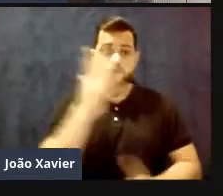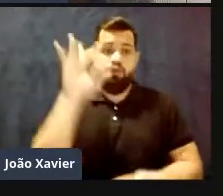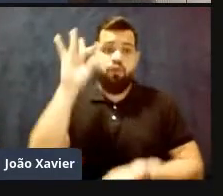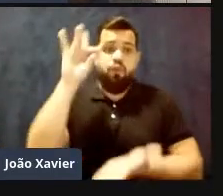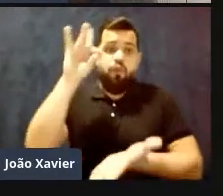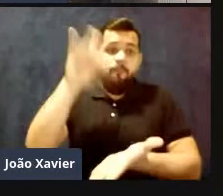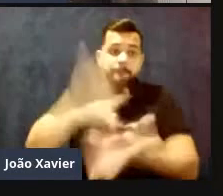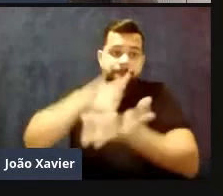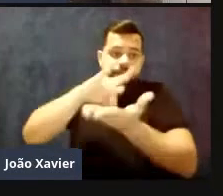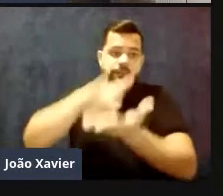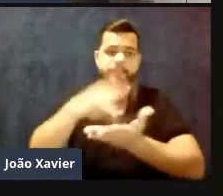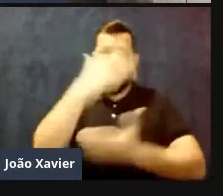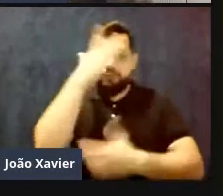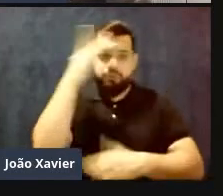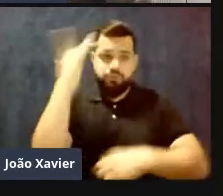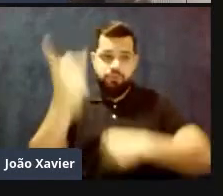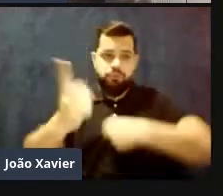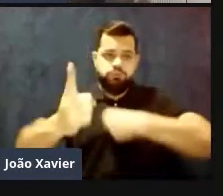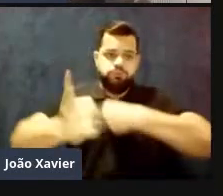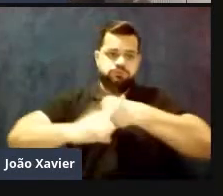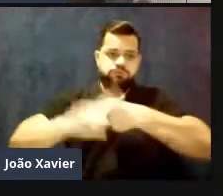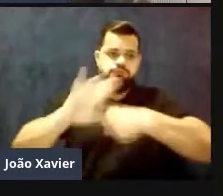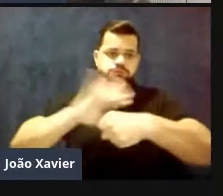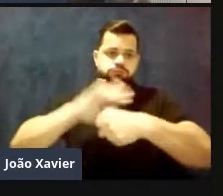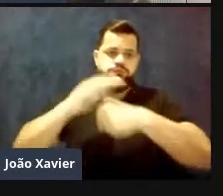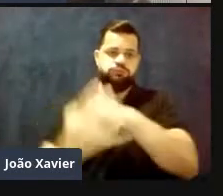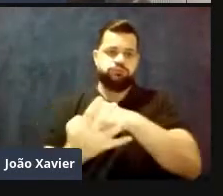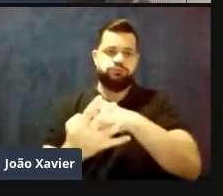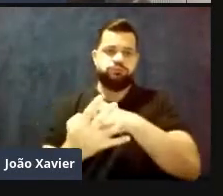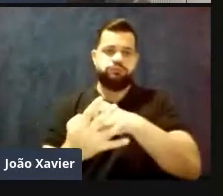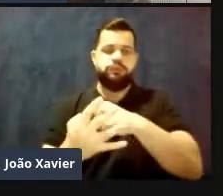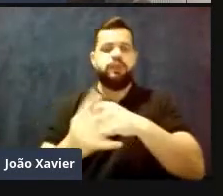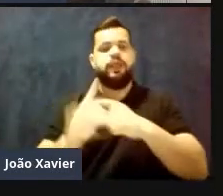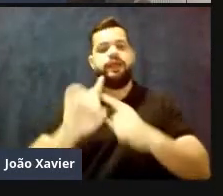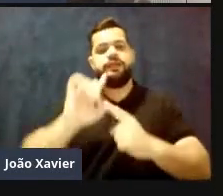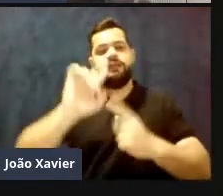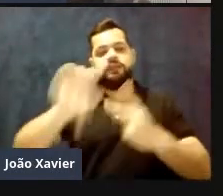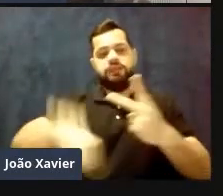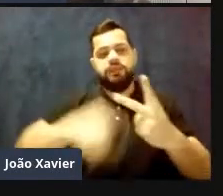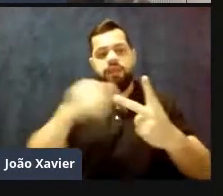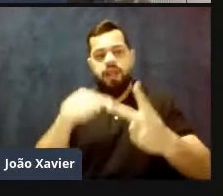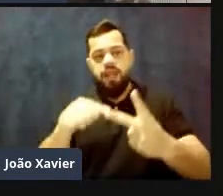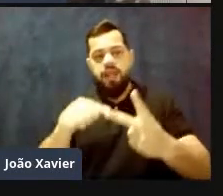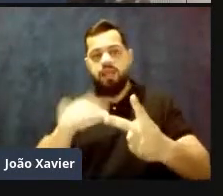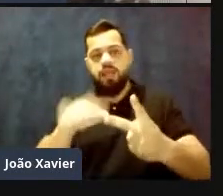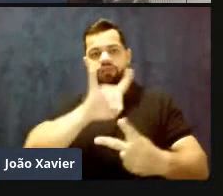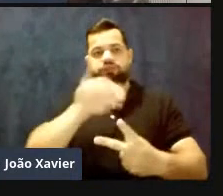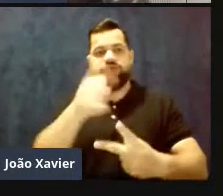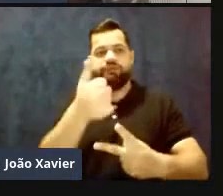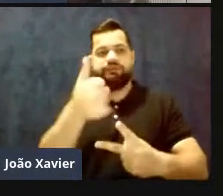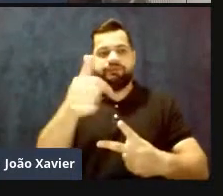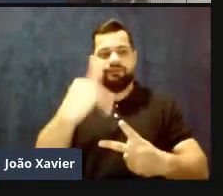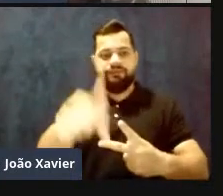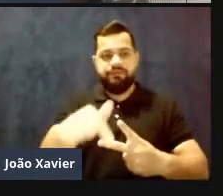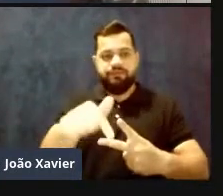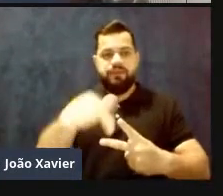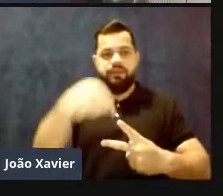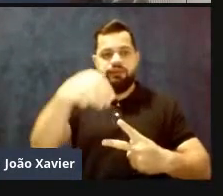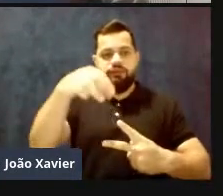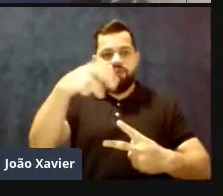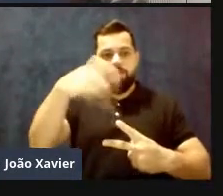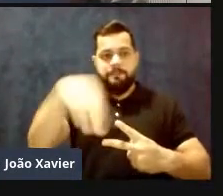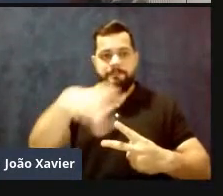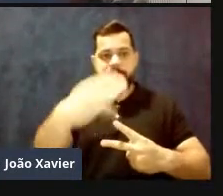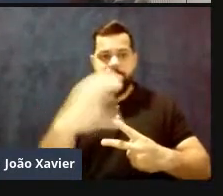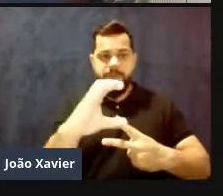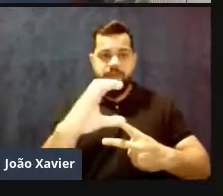Brasil. E aí, quase um mês após, no dia 17 de março, é quando a gente tem a confirmação, então, do primeiro óbito oficial por